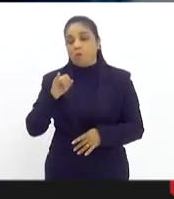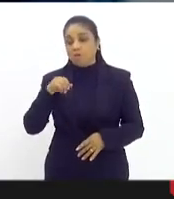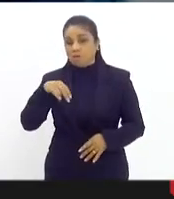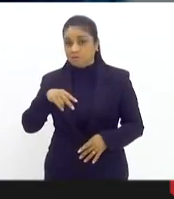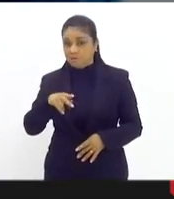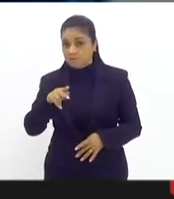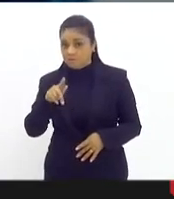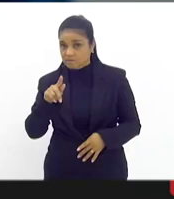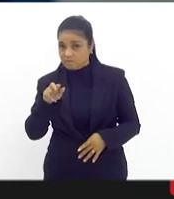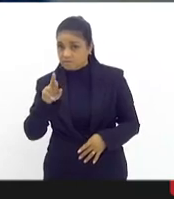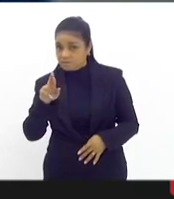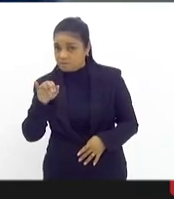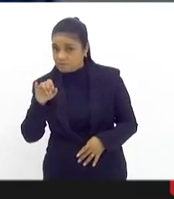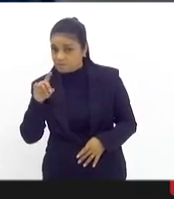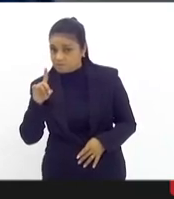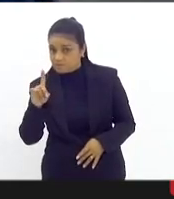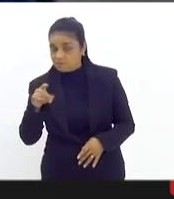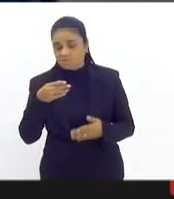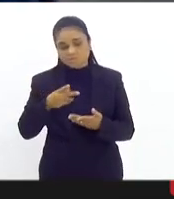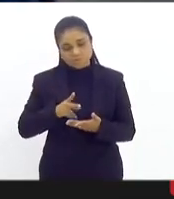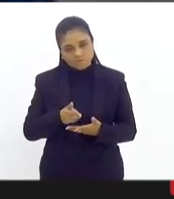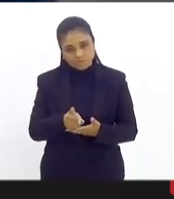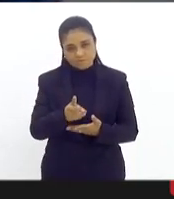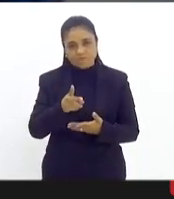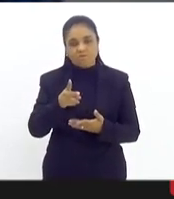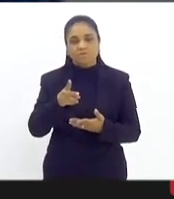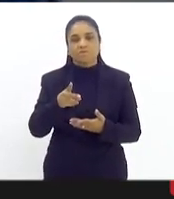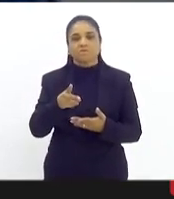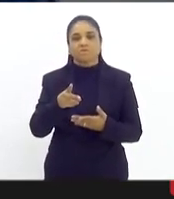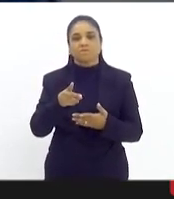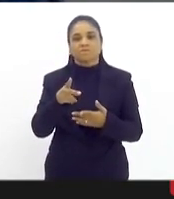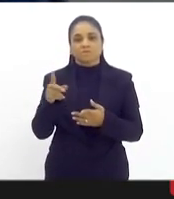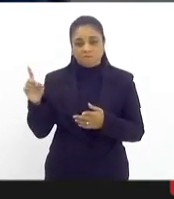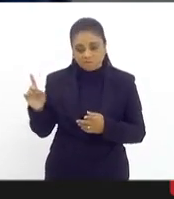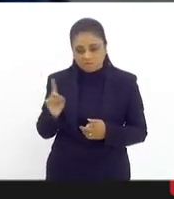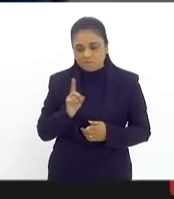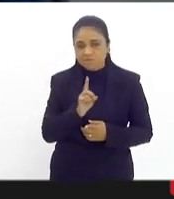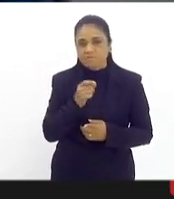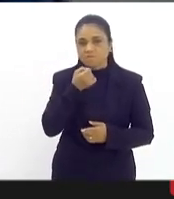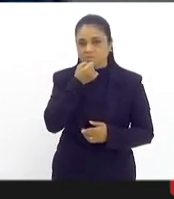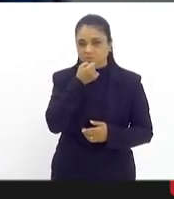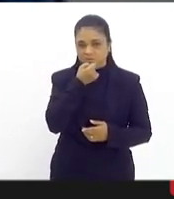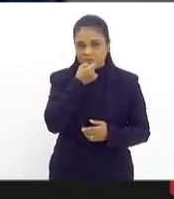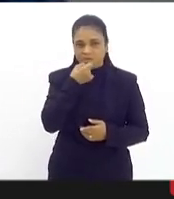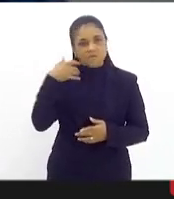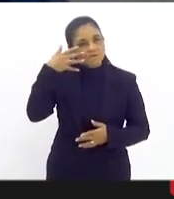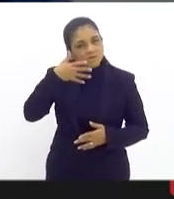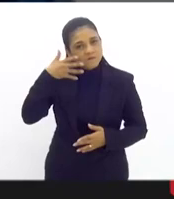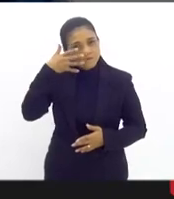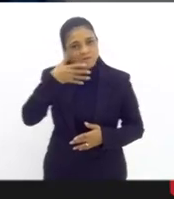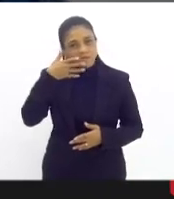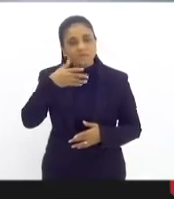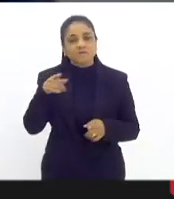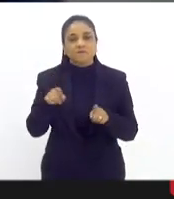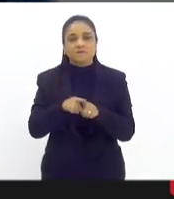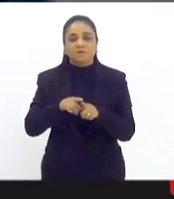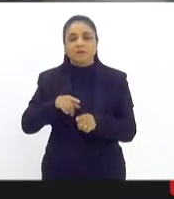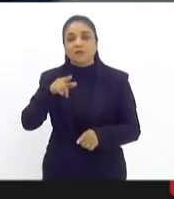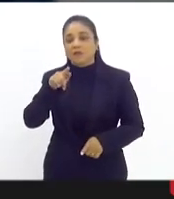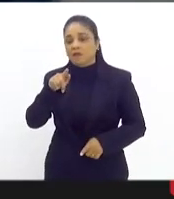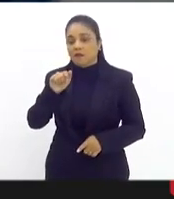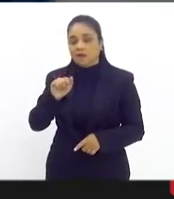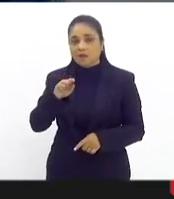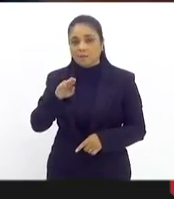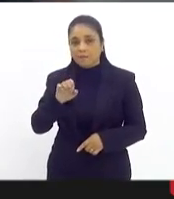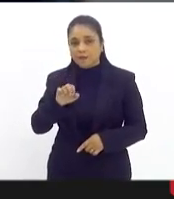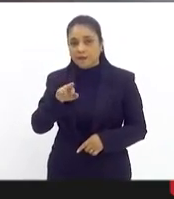e vamos ouvir os nossos próximos e também o Gabira, que tem horário, e logo em